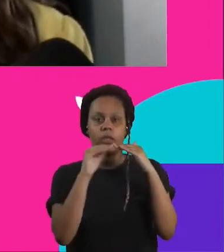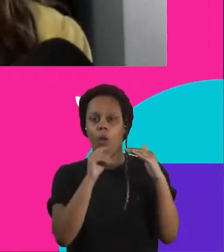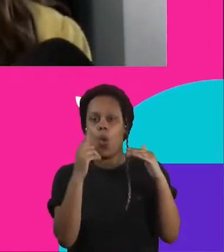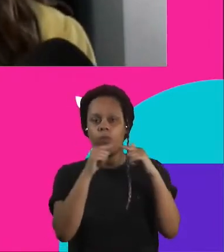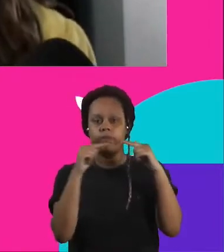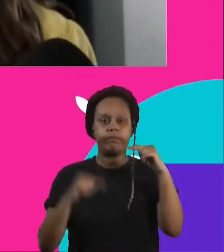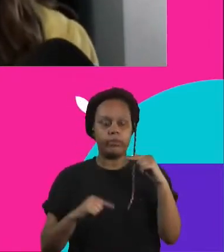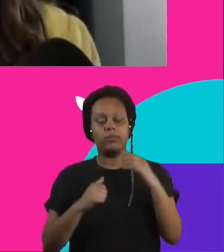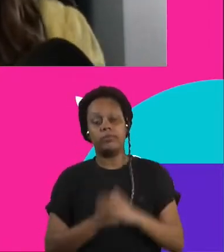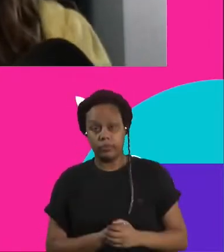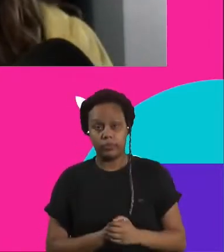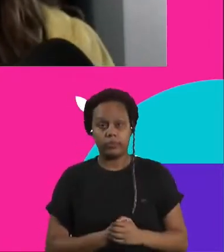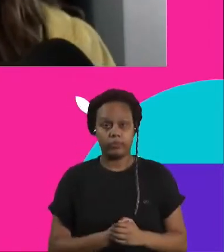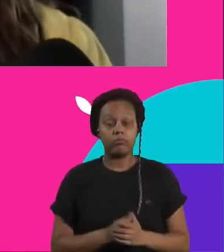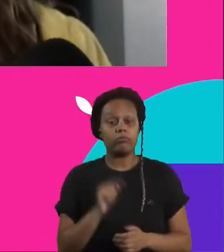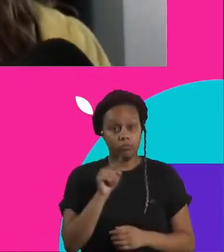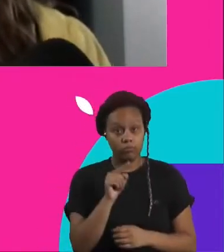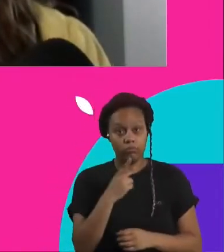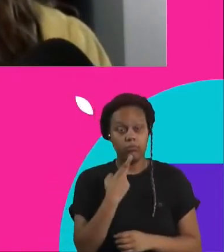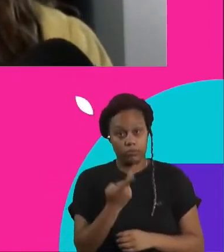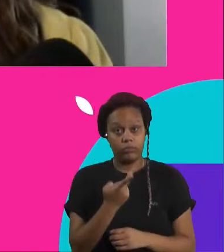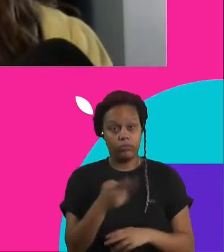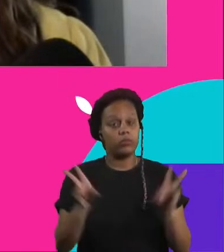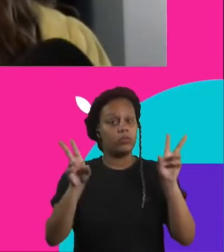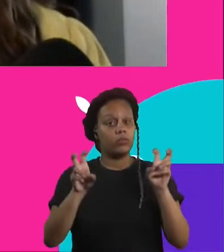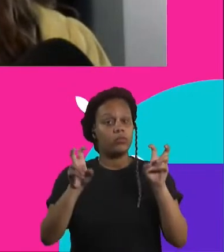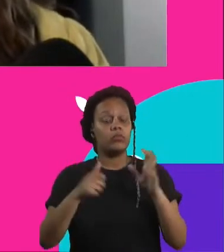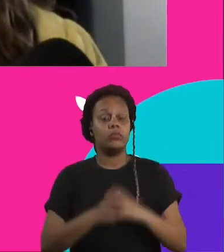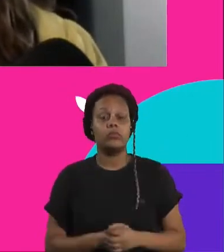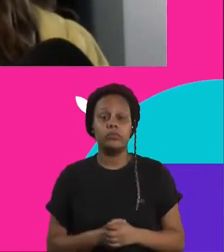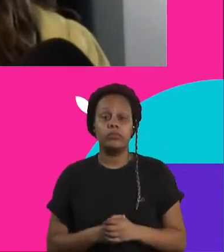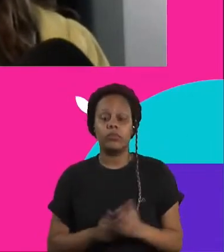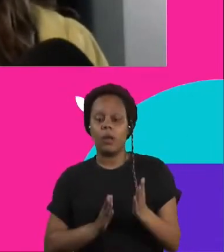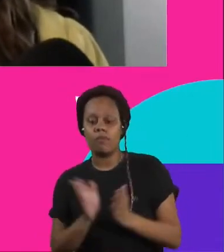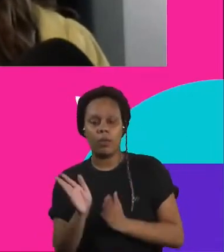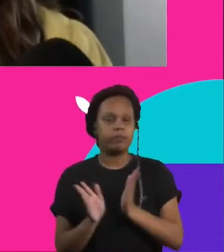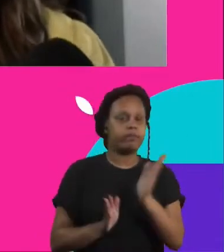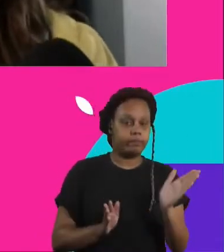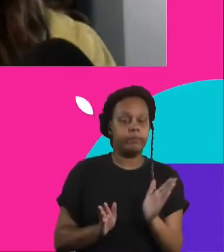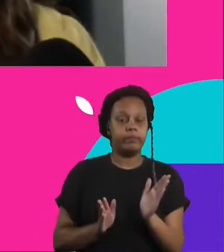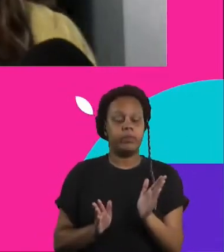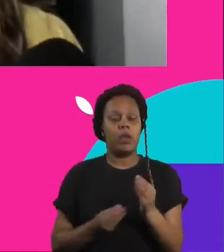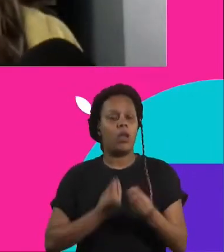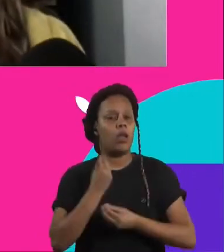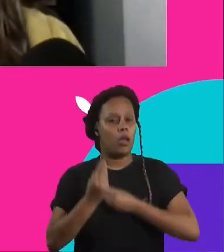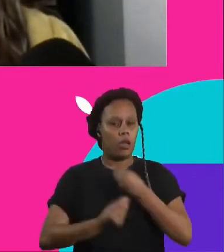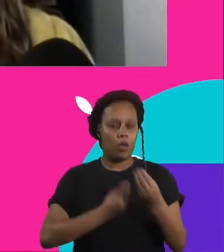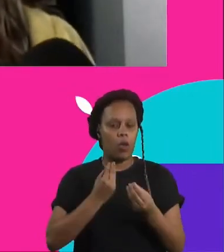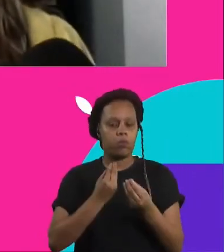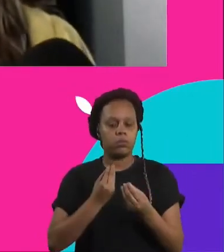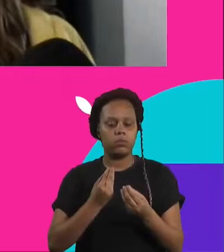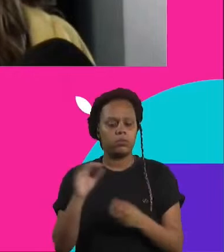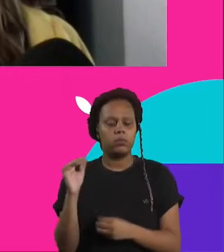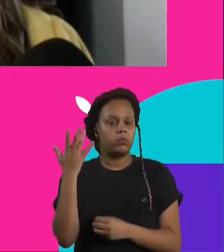desse padrão esperado. Isso é que a gente pode perceber como vieses algorítmicos e como eles se manifestam